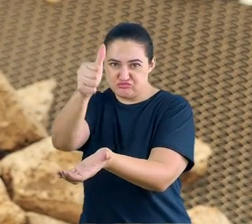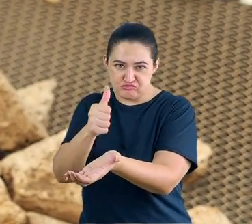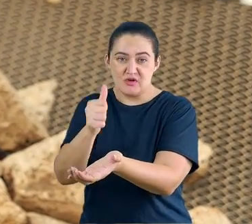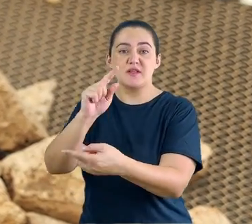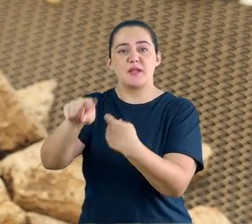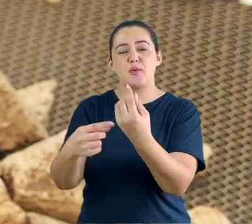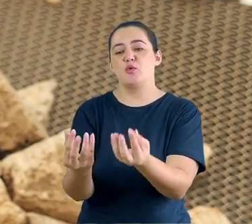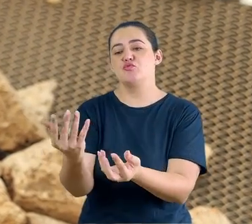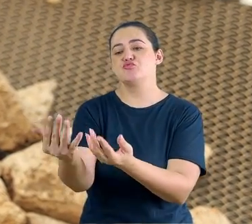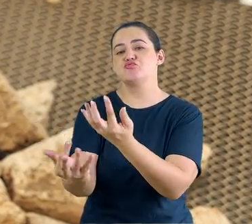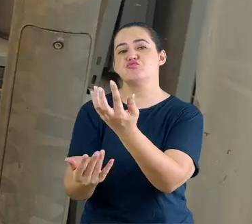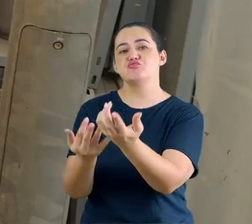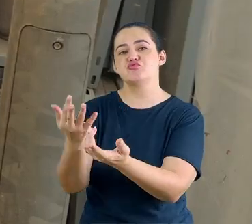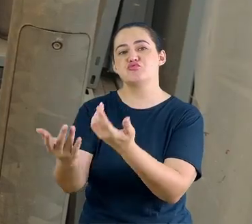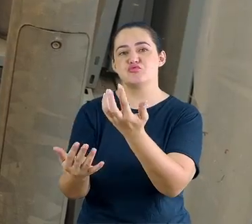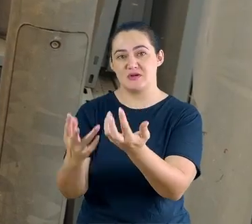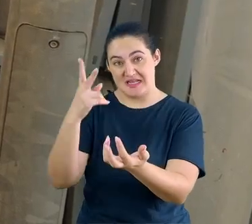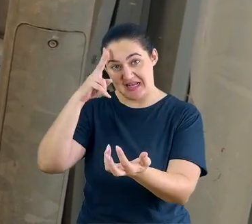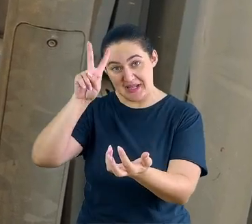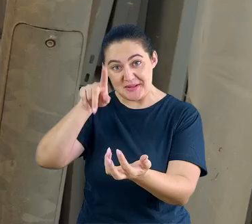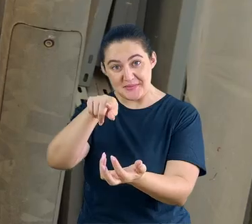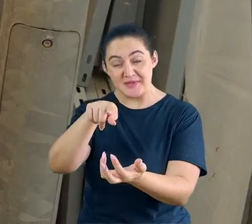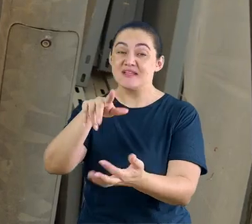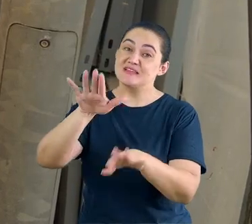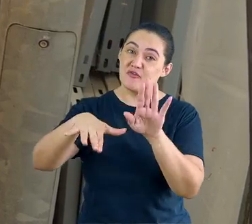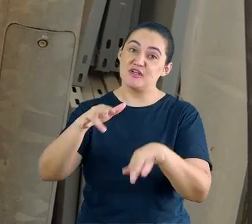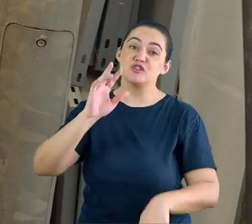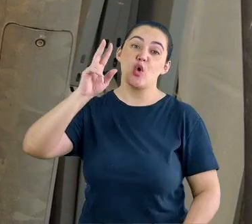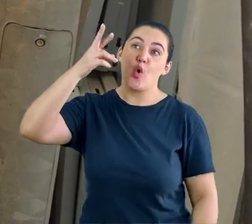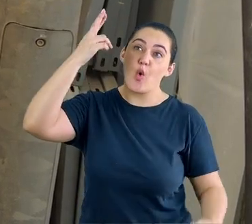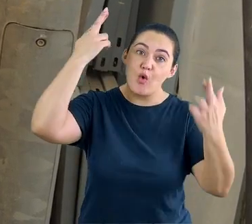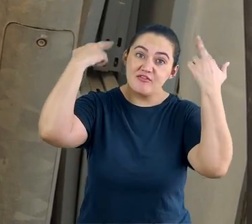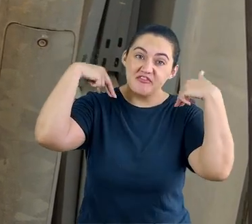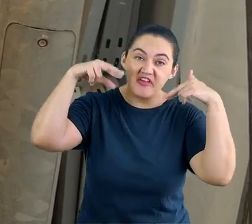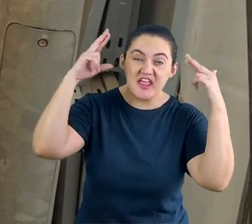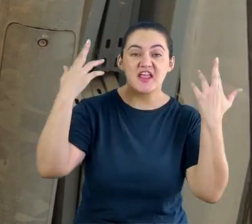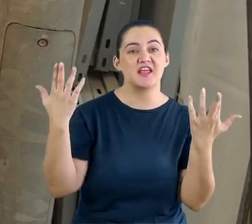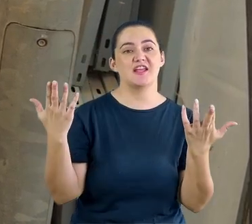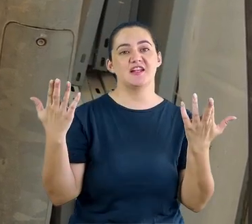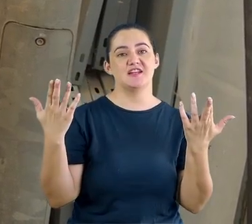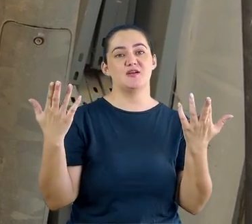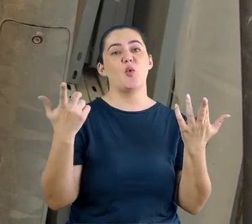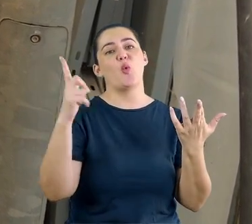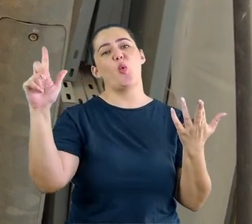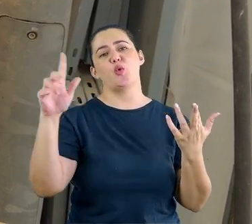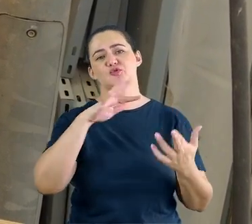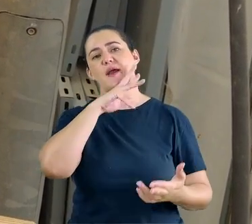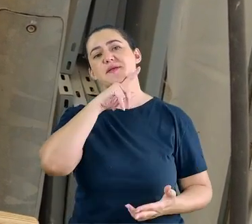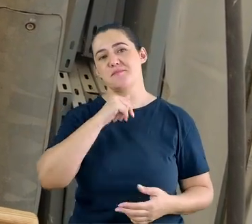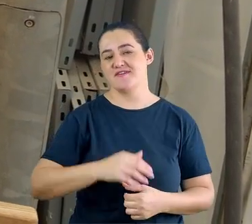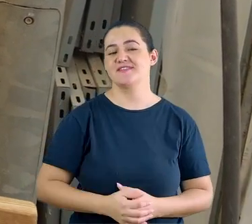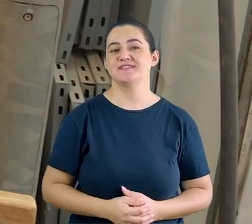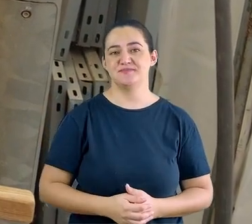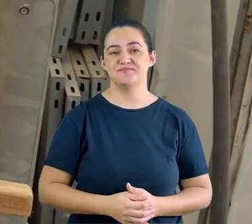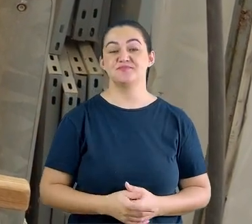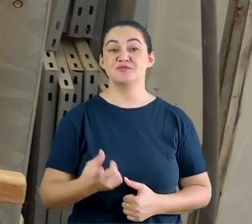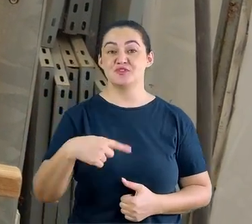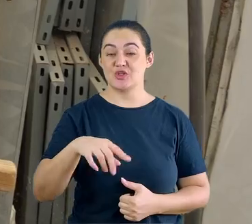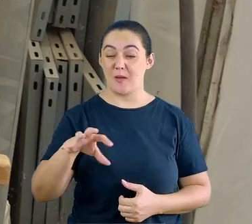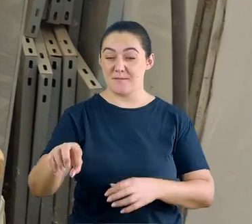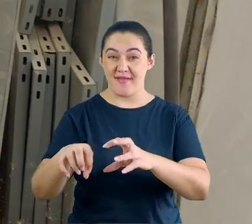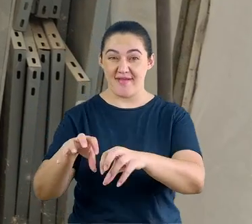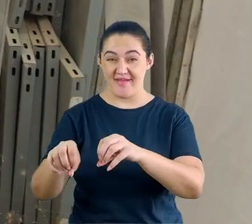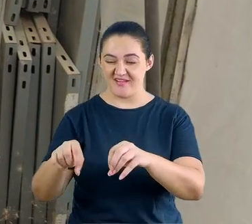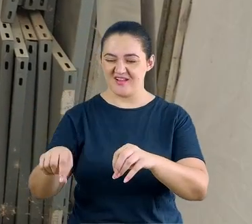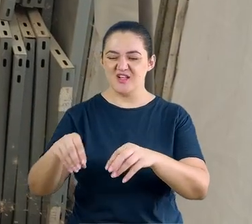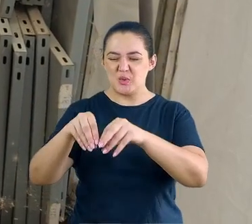de ovelhas e outros animais que foram sacrificados ao Senhor no templo de Jerusalém? Enfim, quando nós pegamos toda